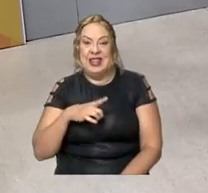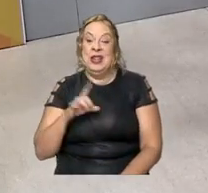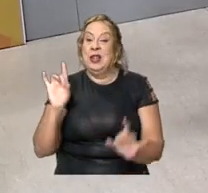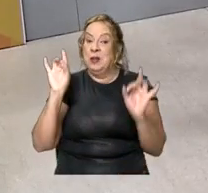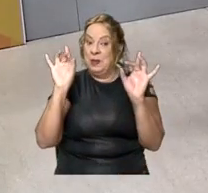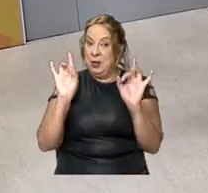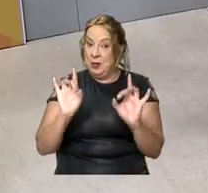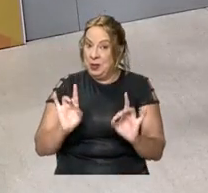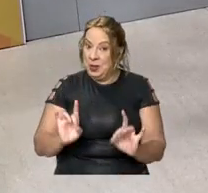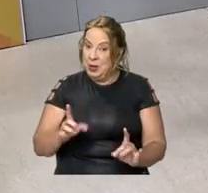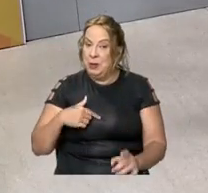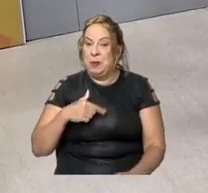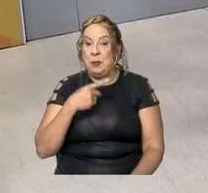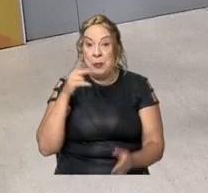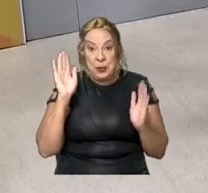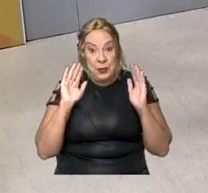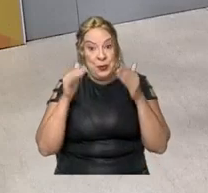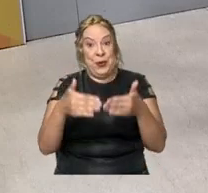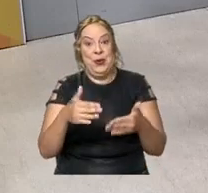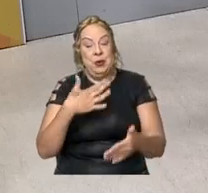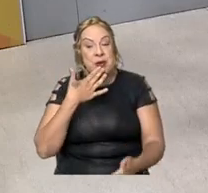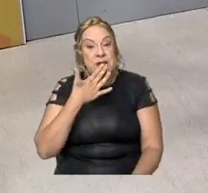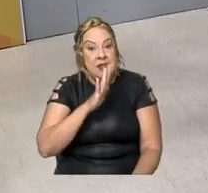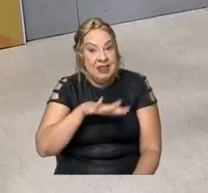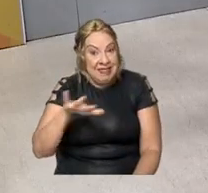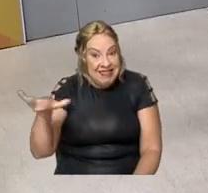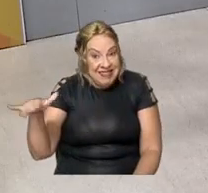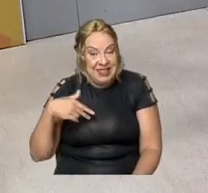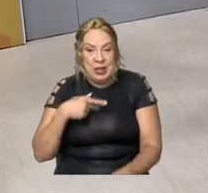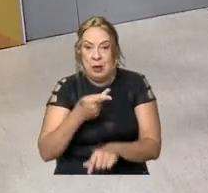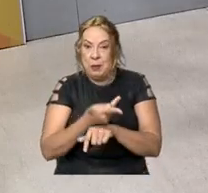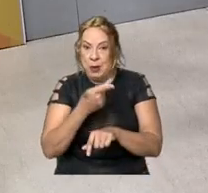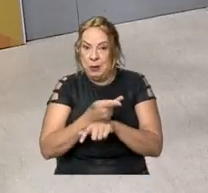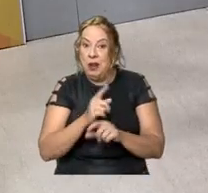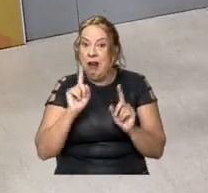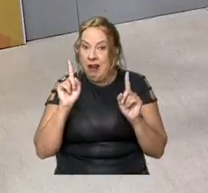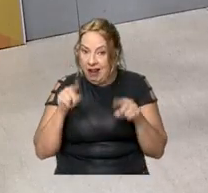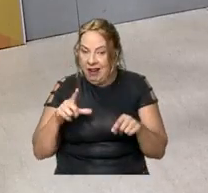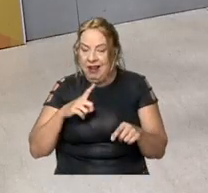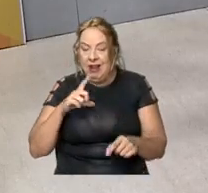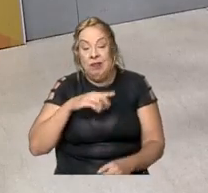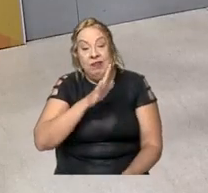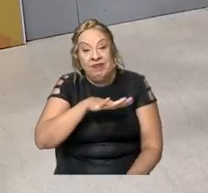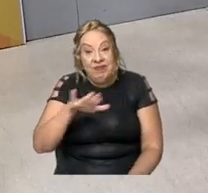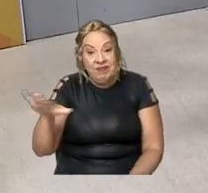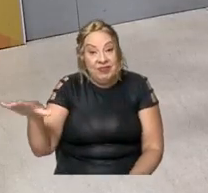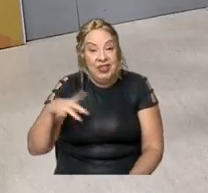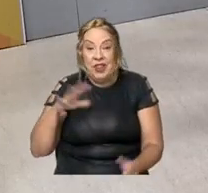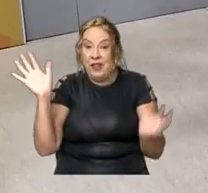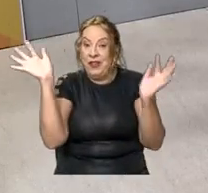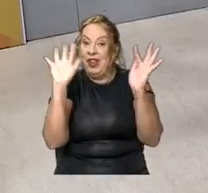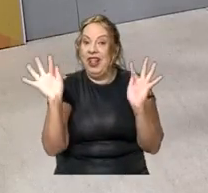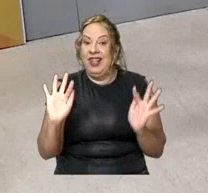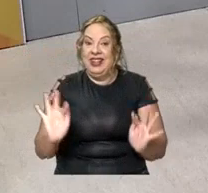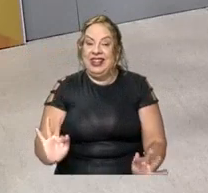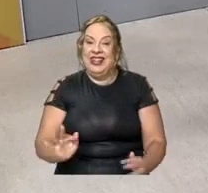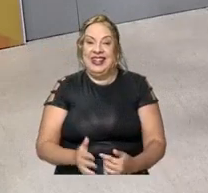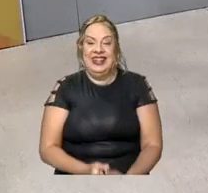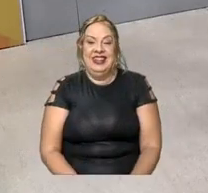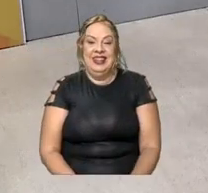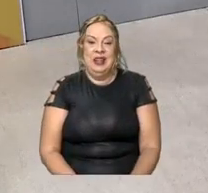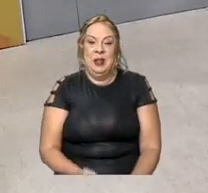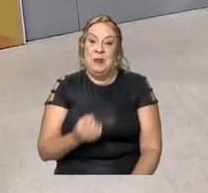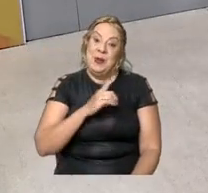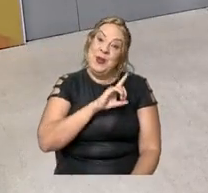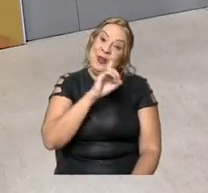especial para os pequeninos. Hoje a premiação é para deixar os seus pequenos felizes da vida, não é, meu amigo Júnior?